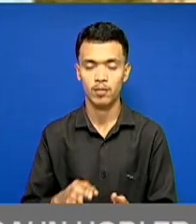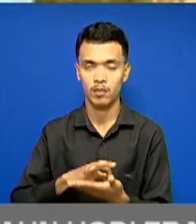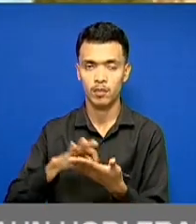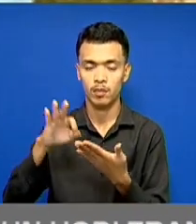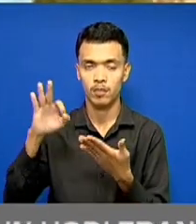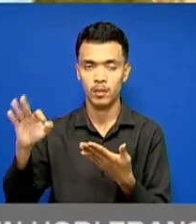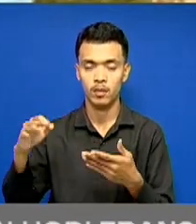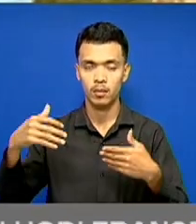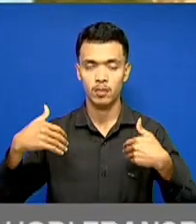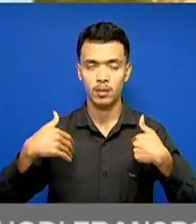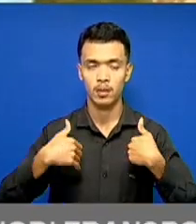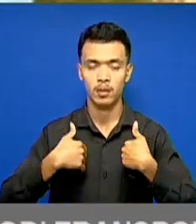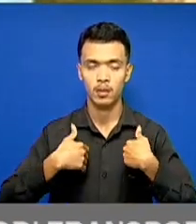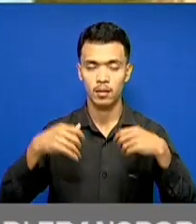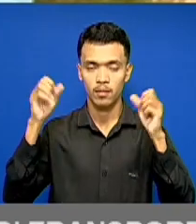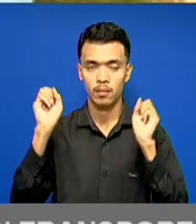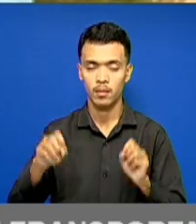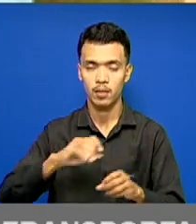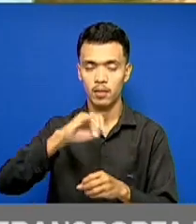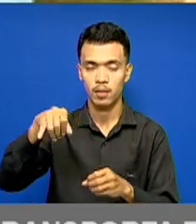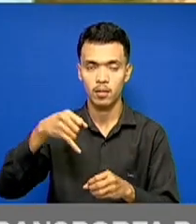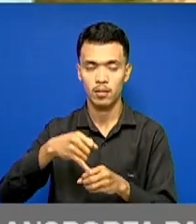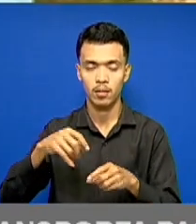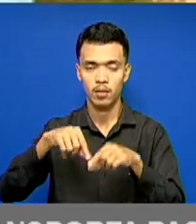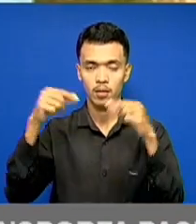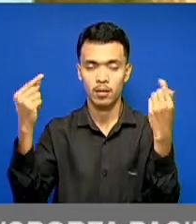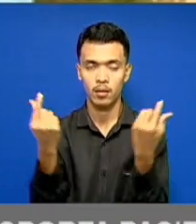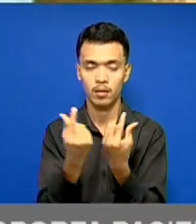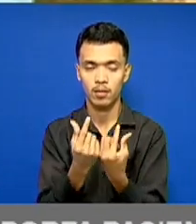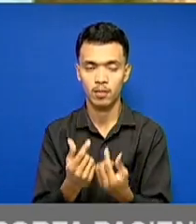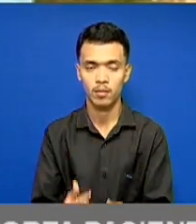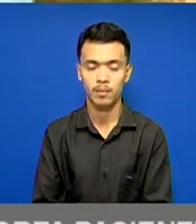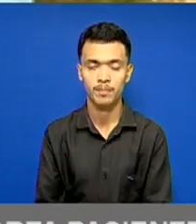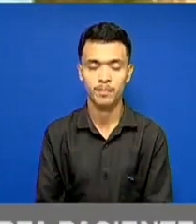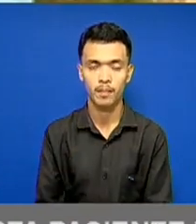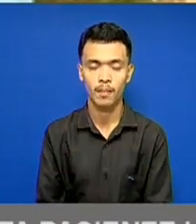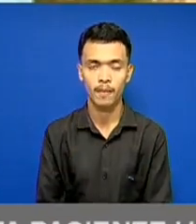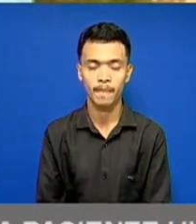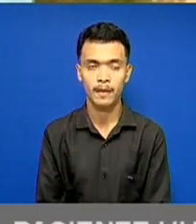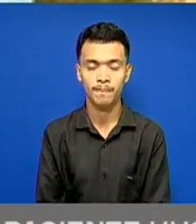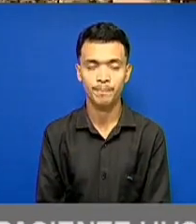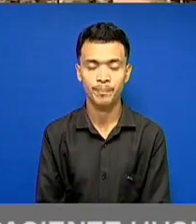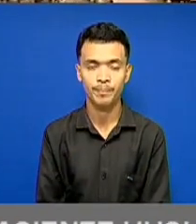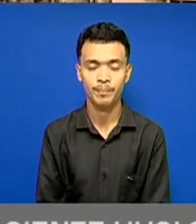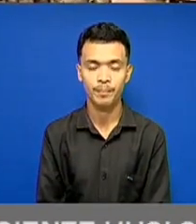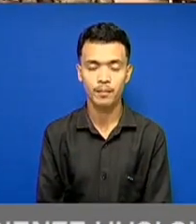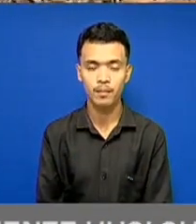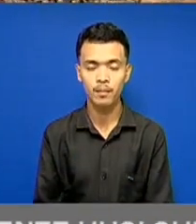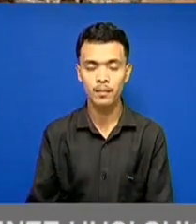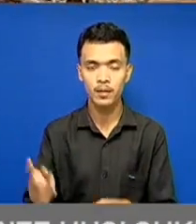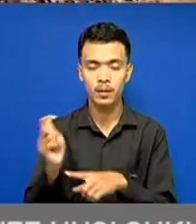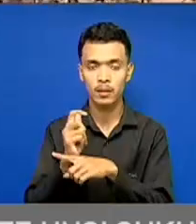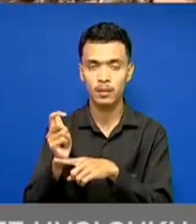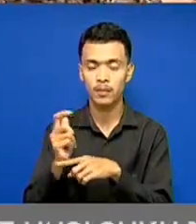formação rumo se iha tan bele combinamos a minha grupo hodu ne hasa a minha conhecimento kona ba la la horticultura nian treinamento